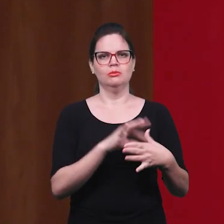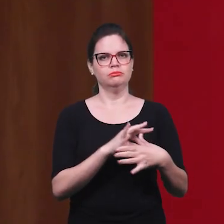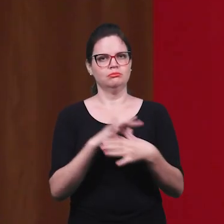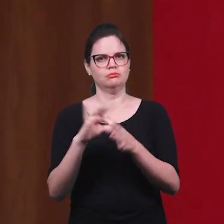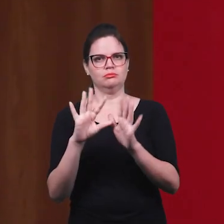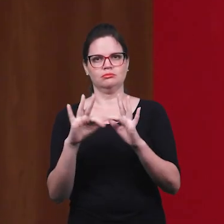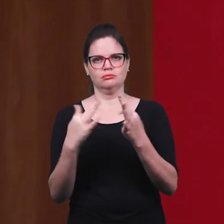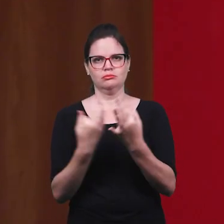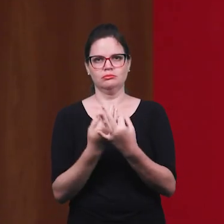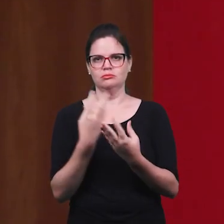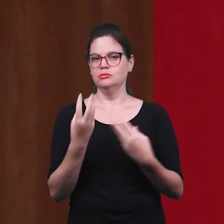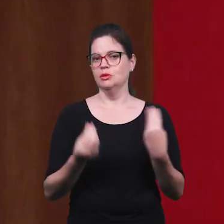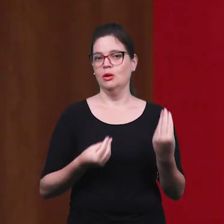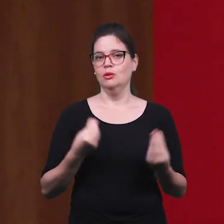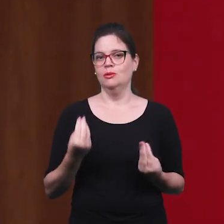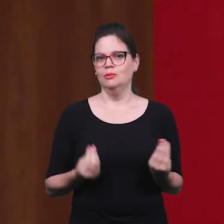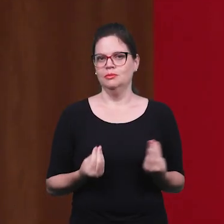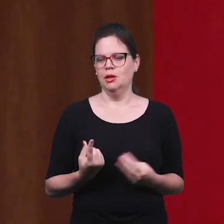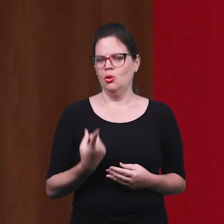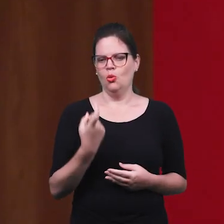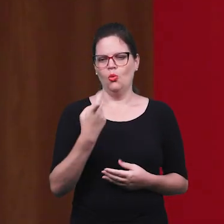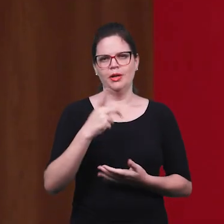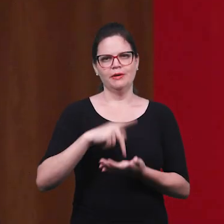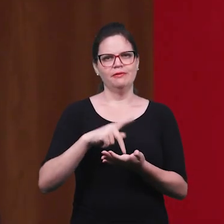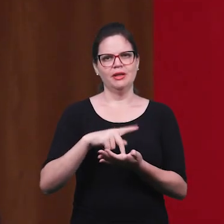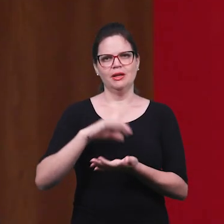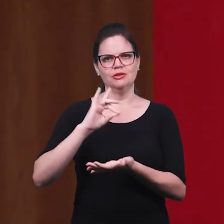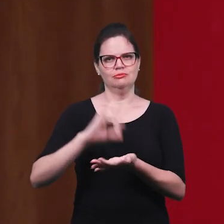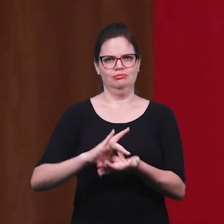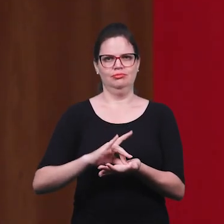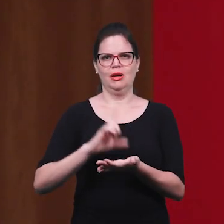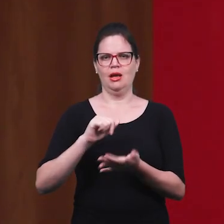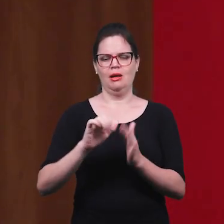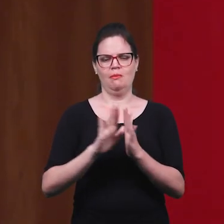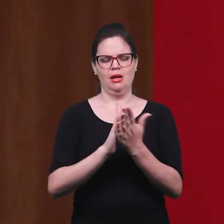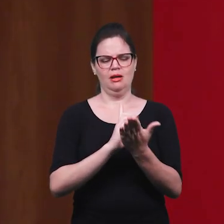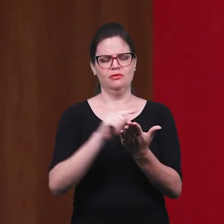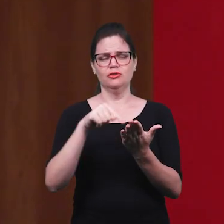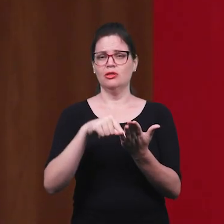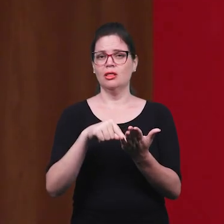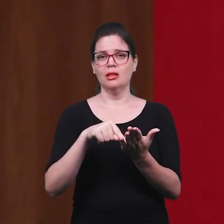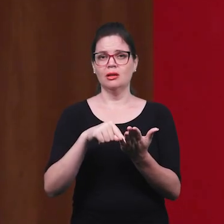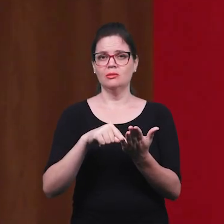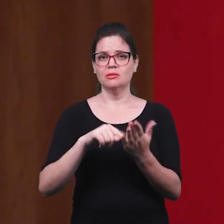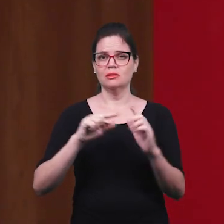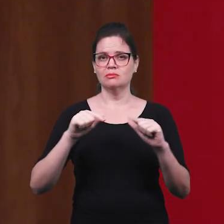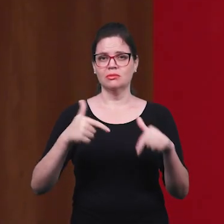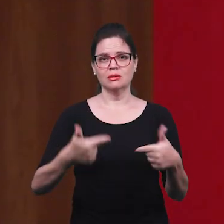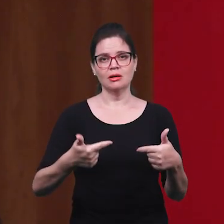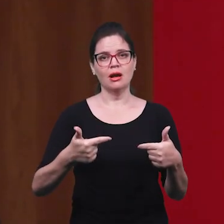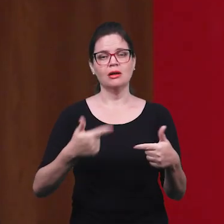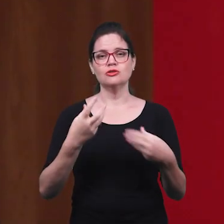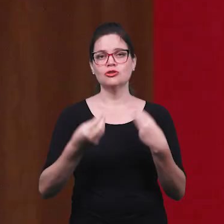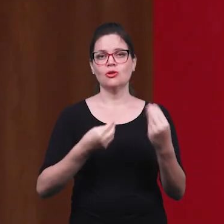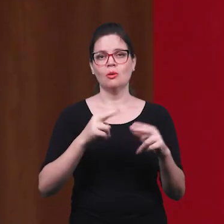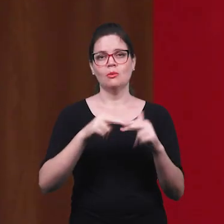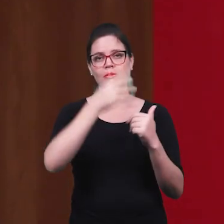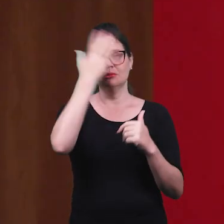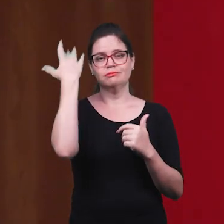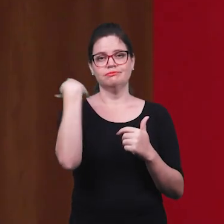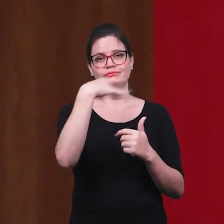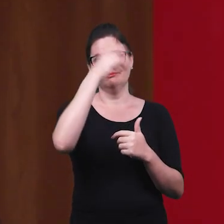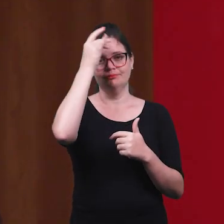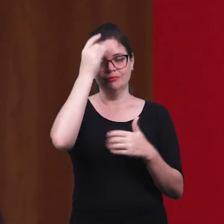família. Ela tem apenas uma verdade absoluta, que é a palavra de Deus. E hoje, os pais,